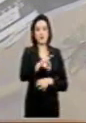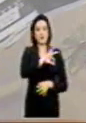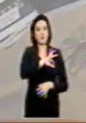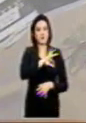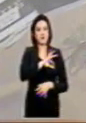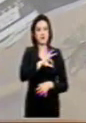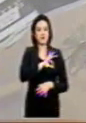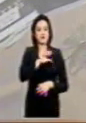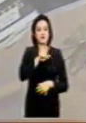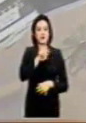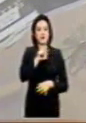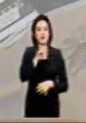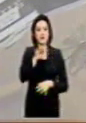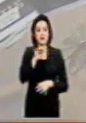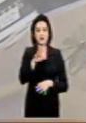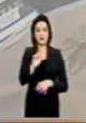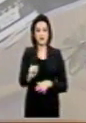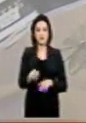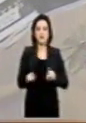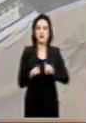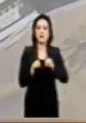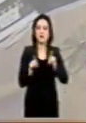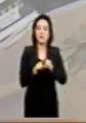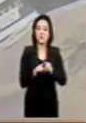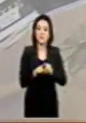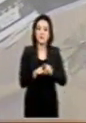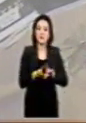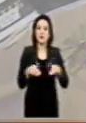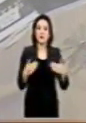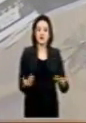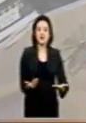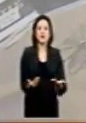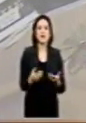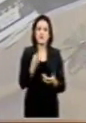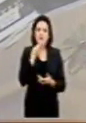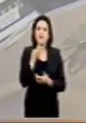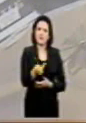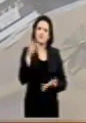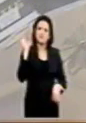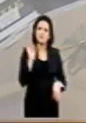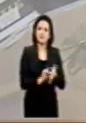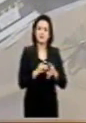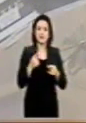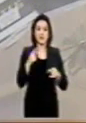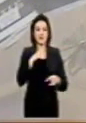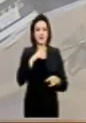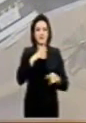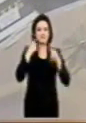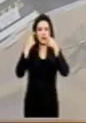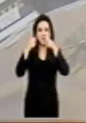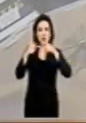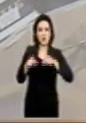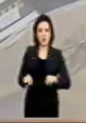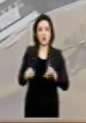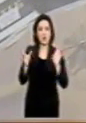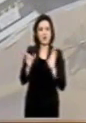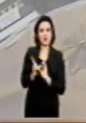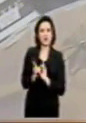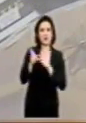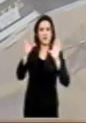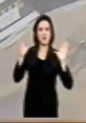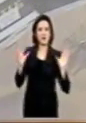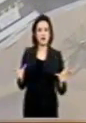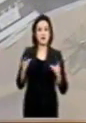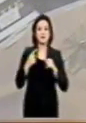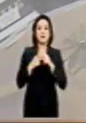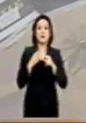Argumenta o reclamante que tal proceder, cito literalmente, feriu de morte o Estado Democrático de Direito ao